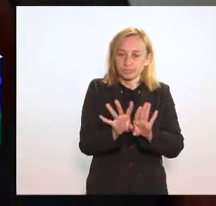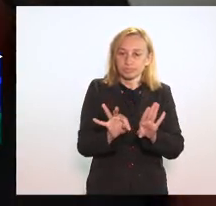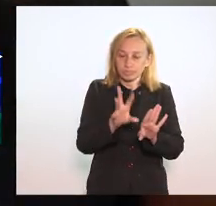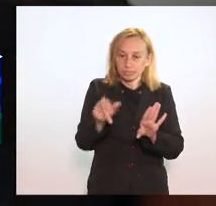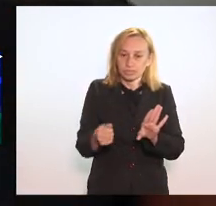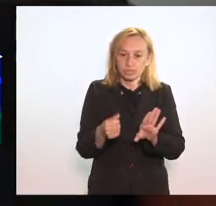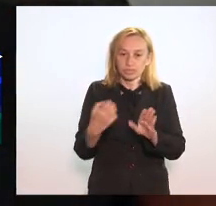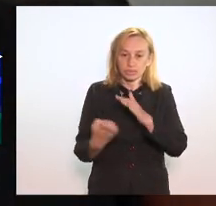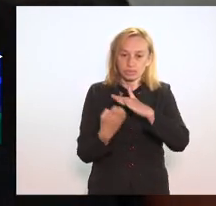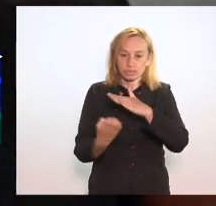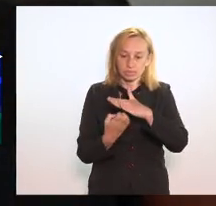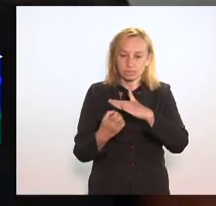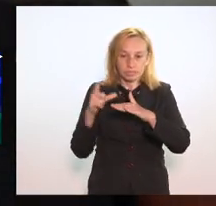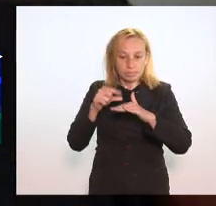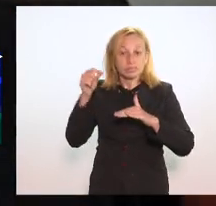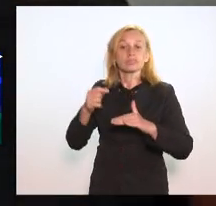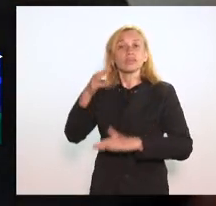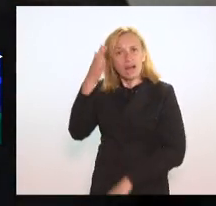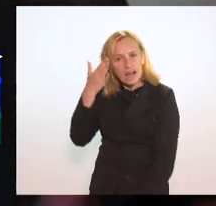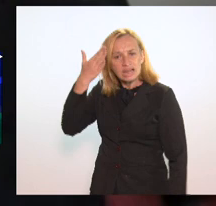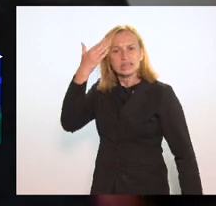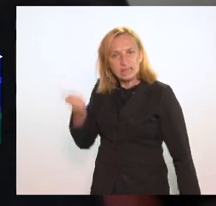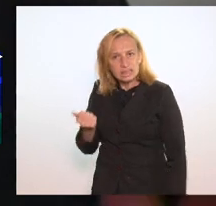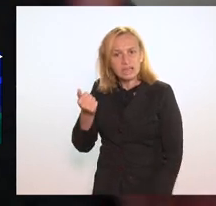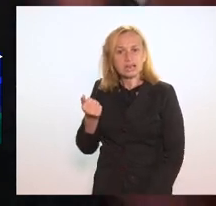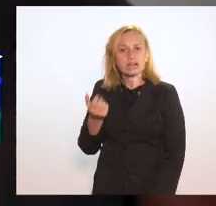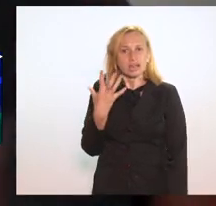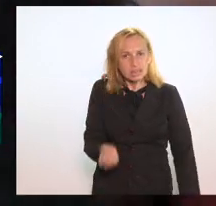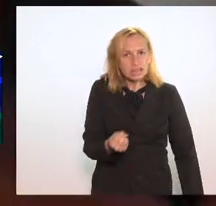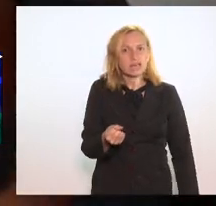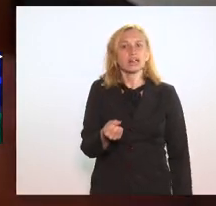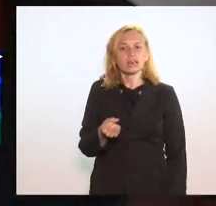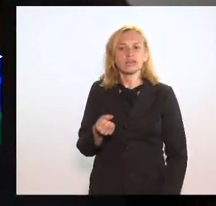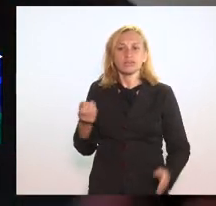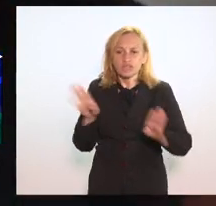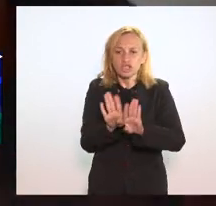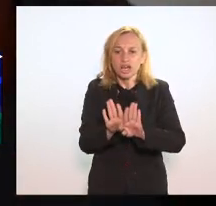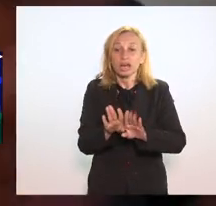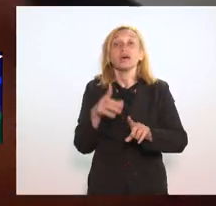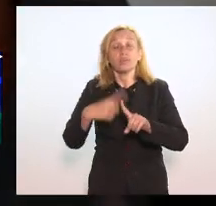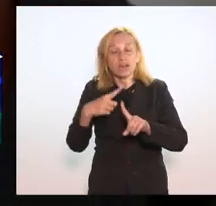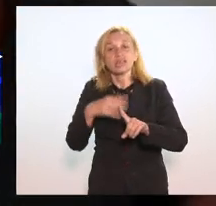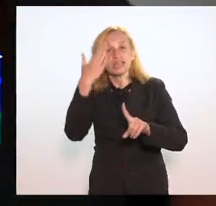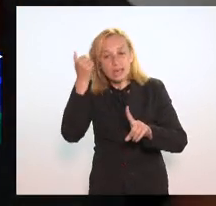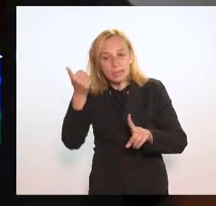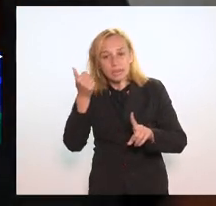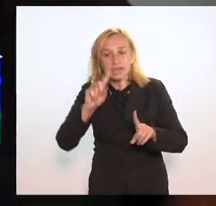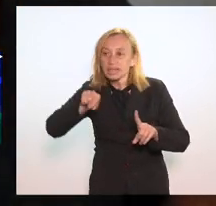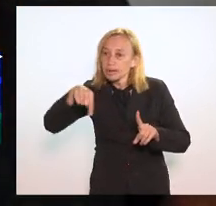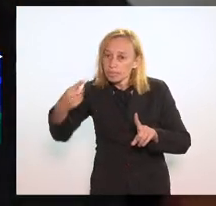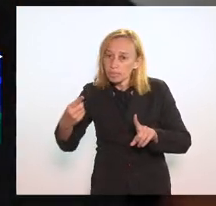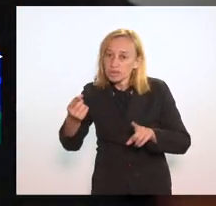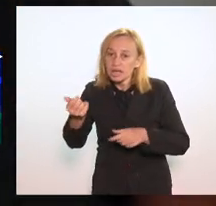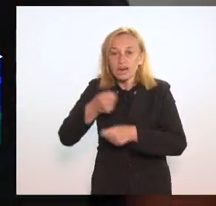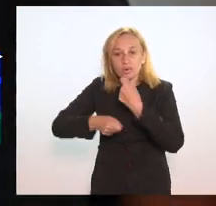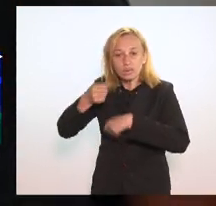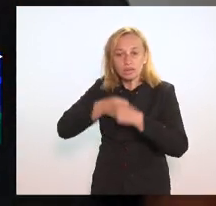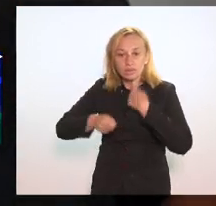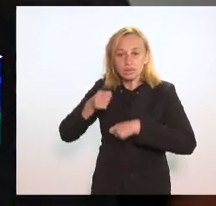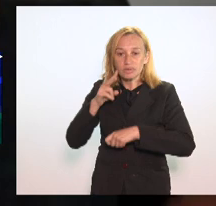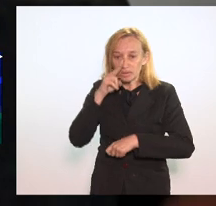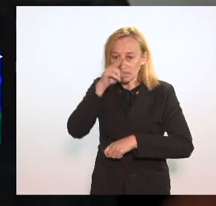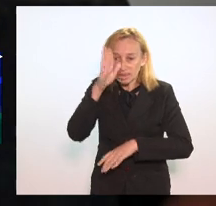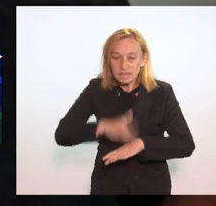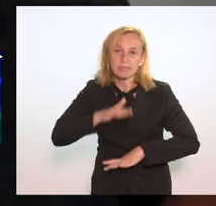os empresários aceitaram fechar e saber o que com fechasse mais tempo teste de quinze dias depois economia e que